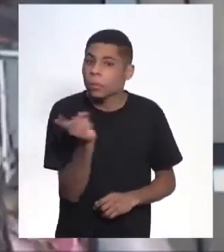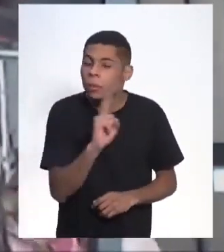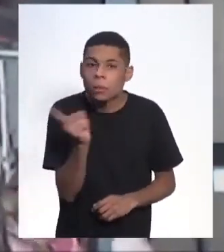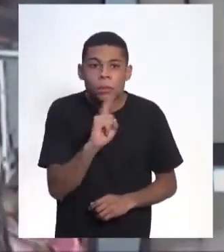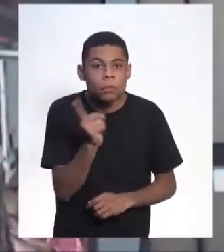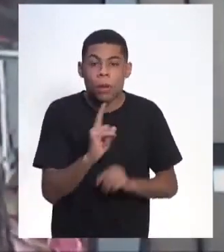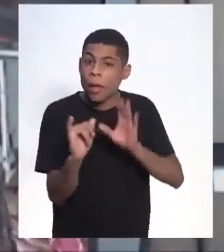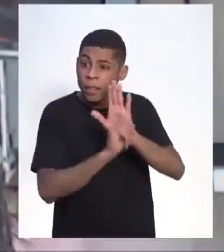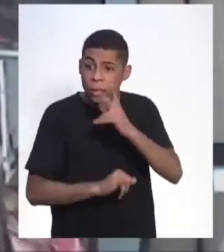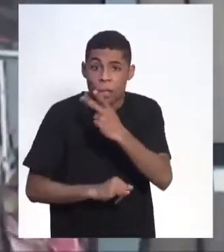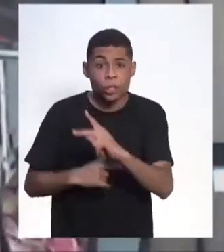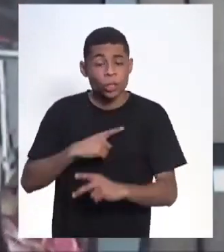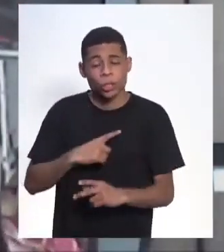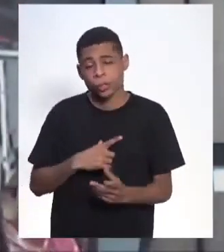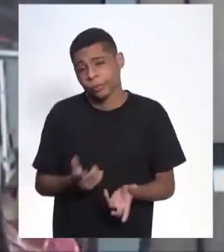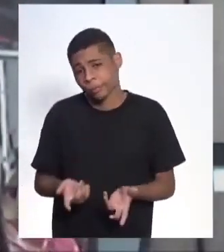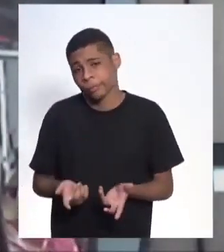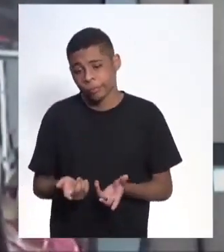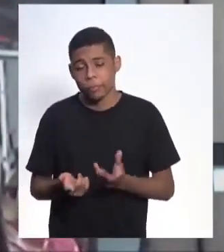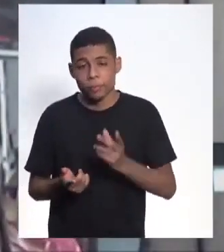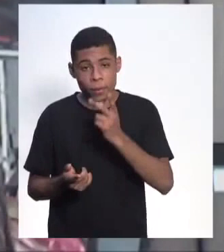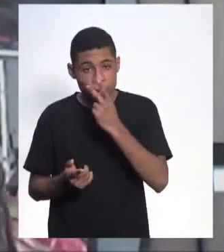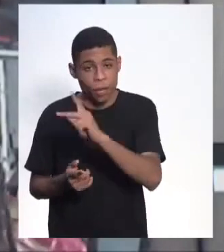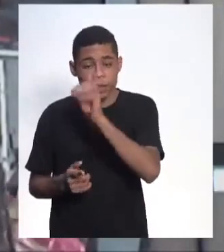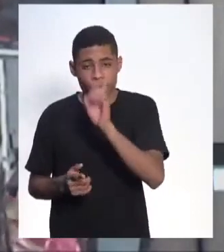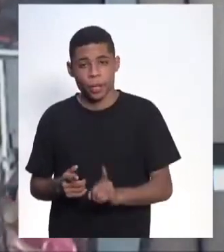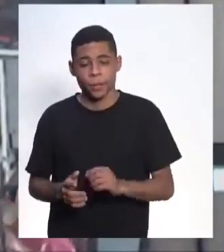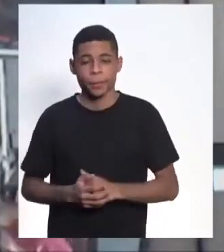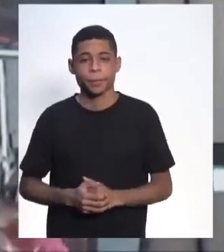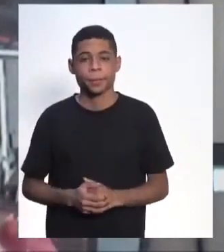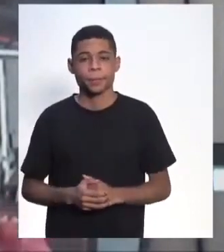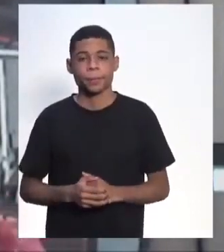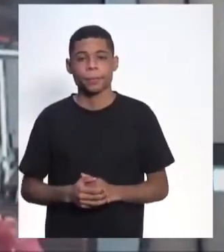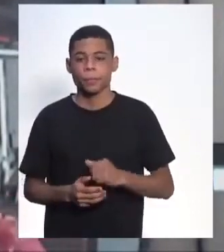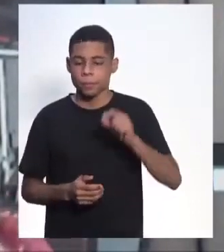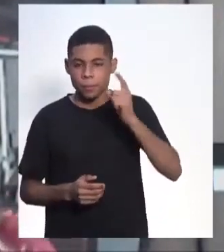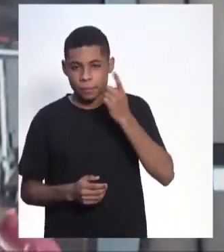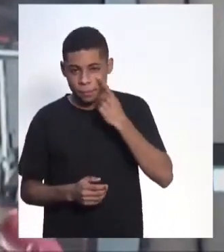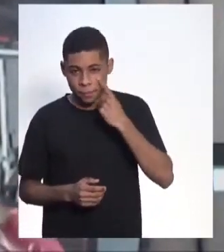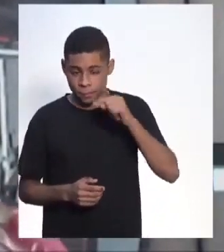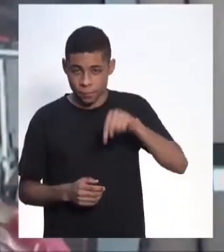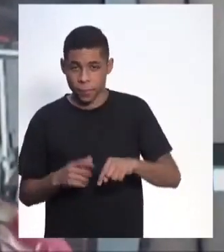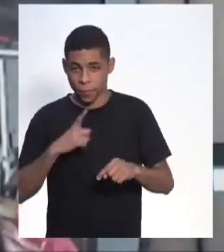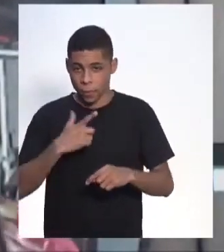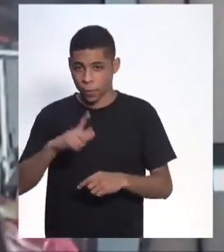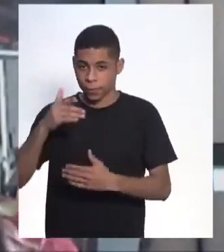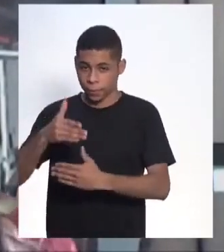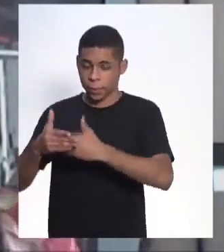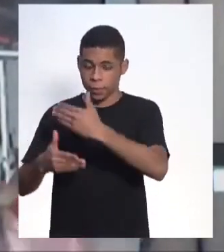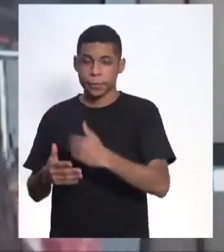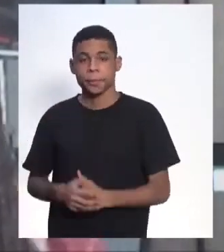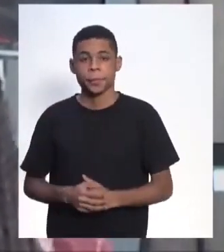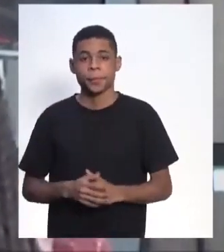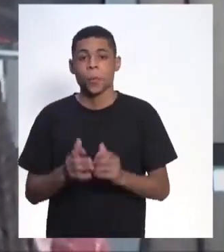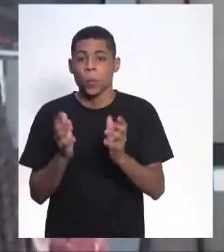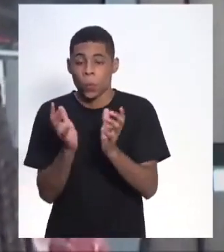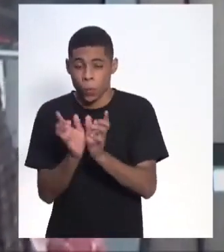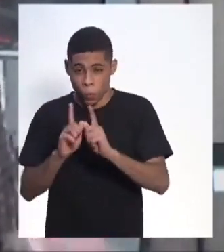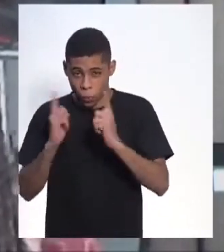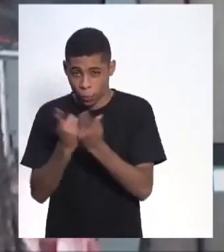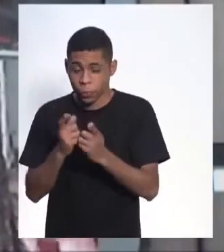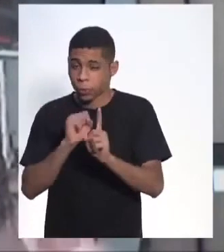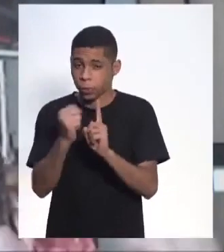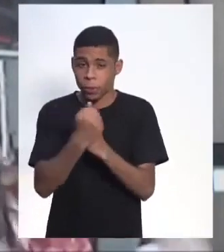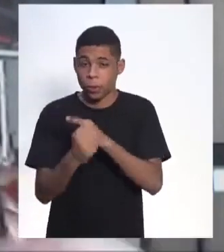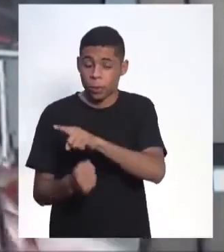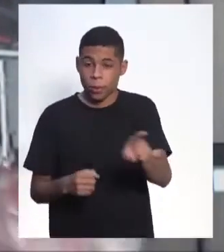colabora, inclusive, para a luta dos nossos direitos. Agora vocês vão ver, nesse próximo slide, quais são os grupos sociais em que